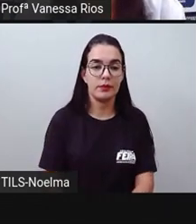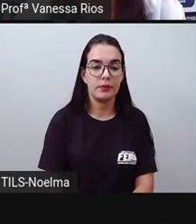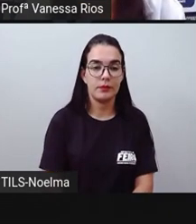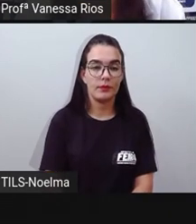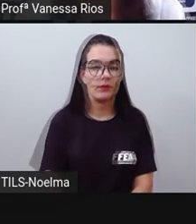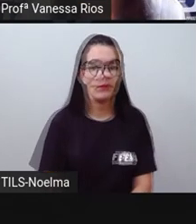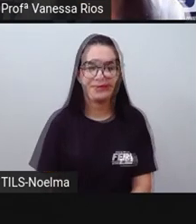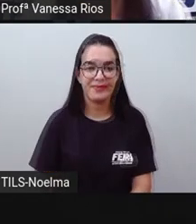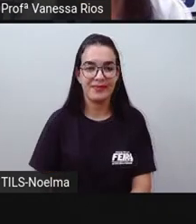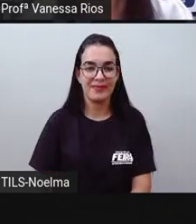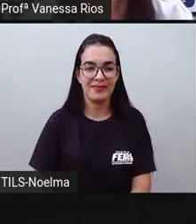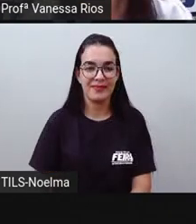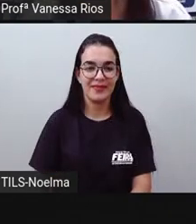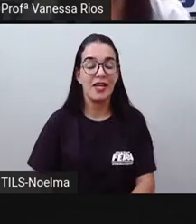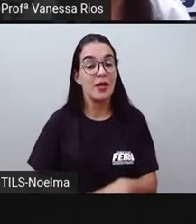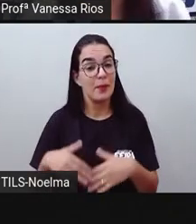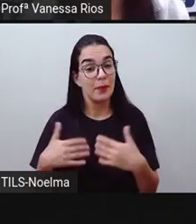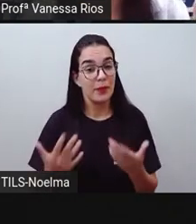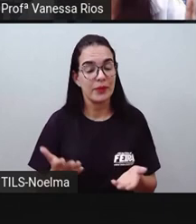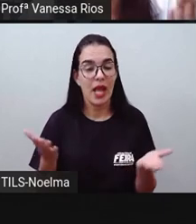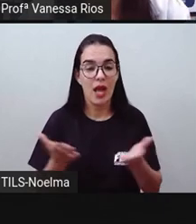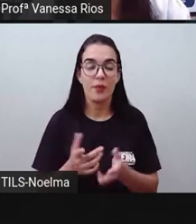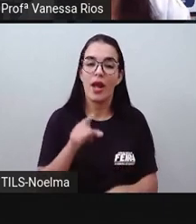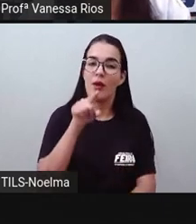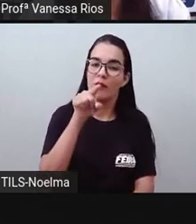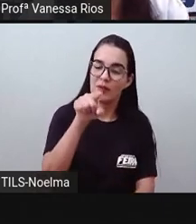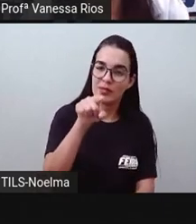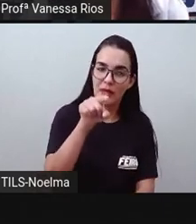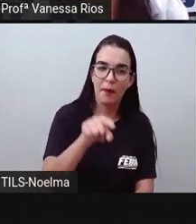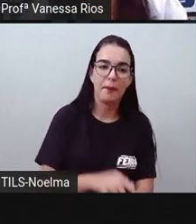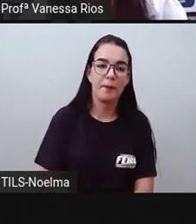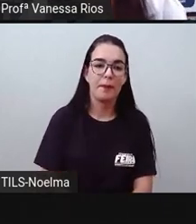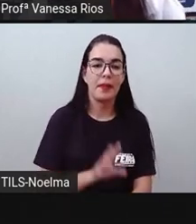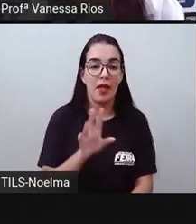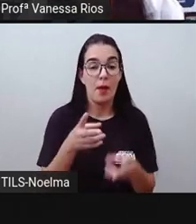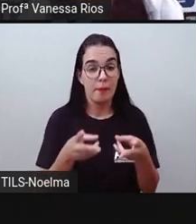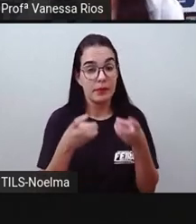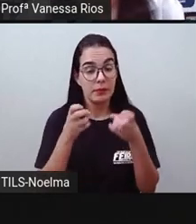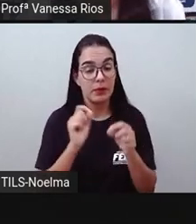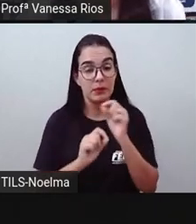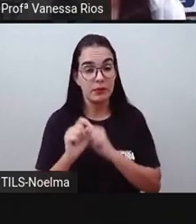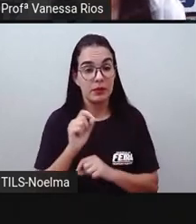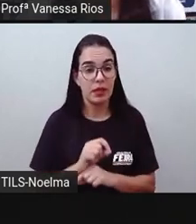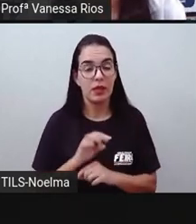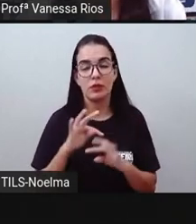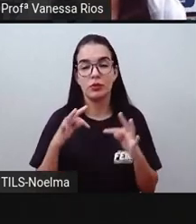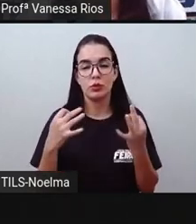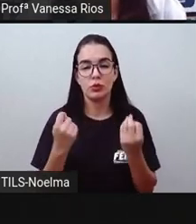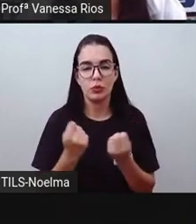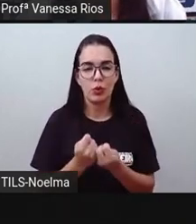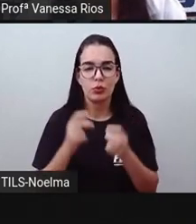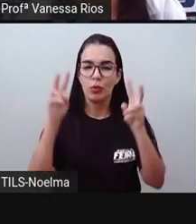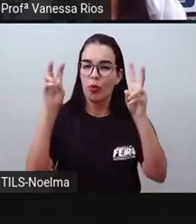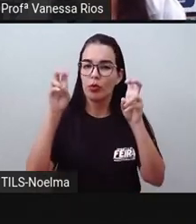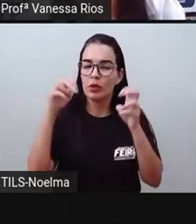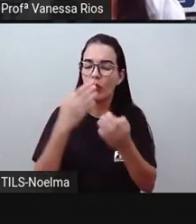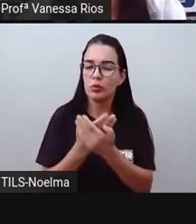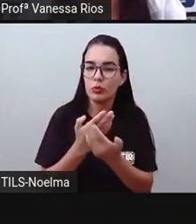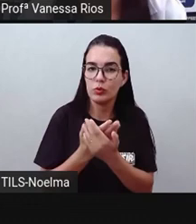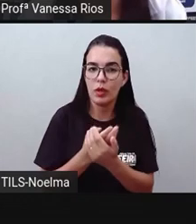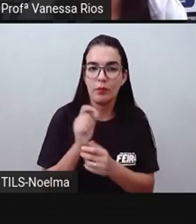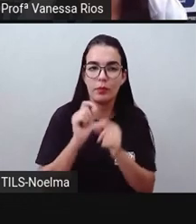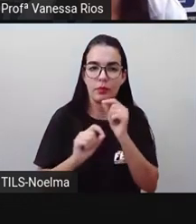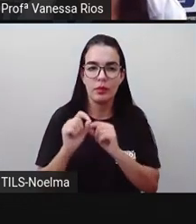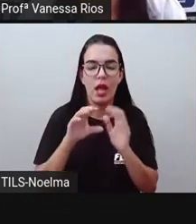12,4. Pronto, agora é com você. Observando aí todo o conteúdo que nós estudamos